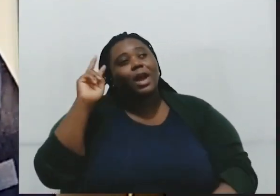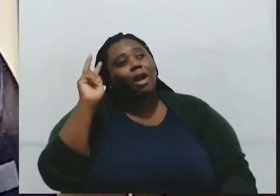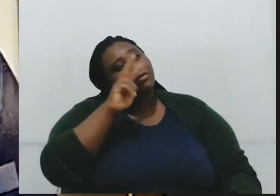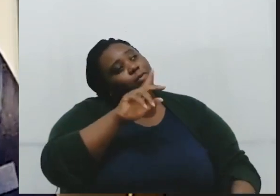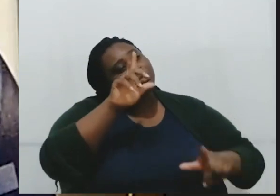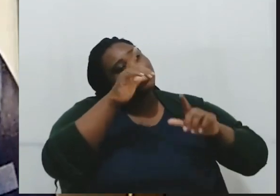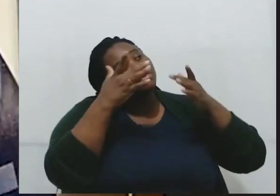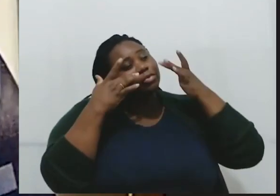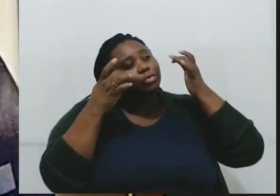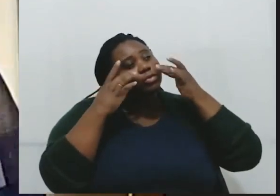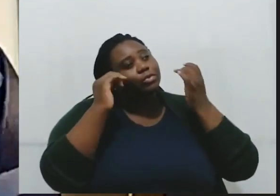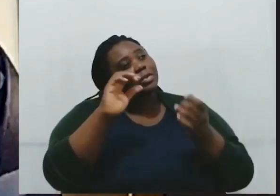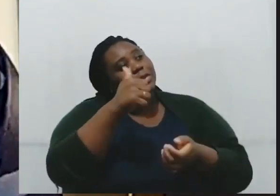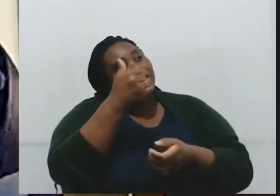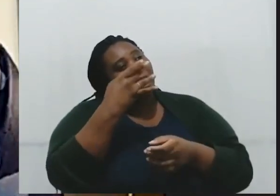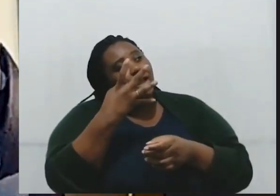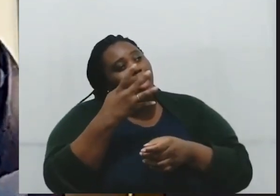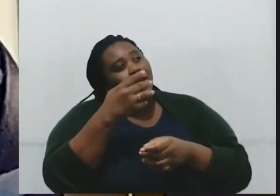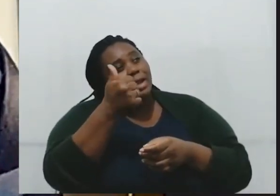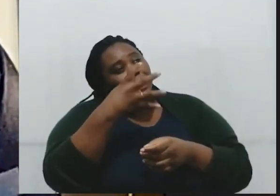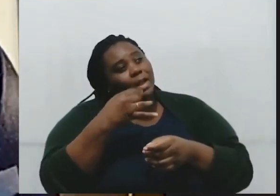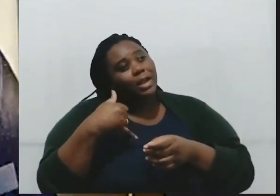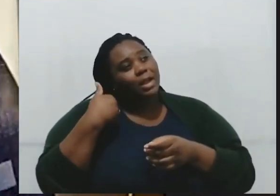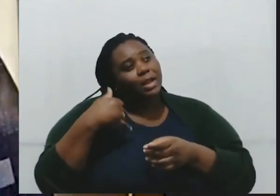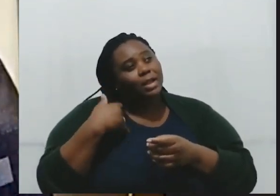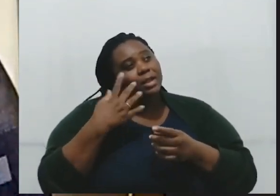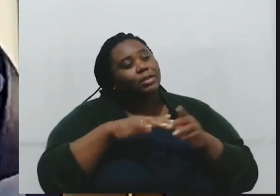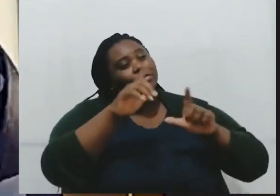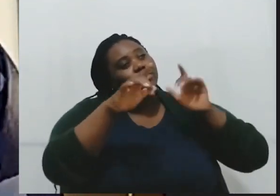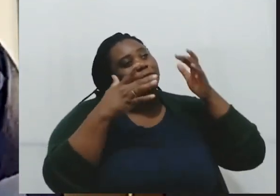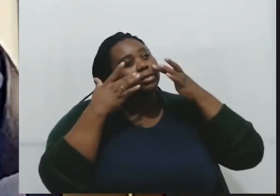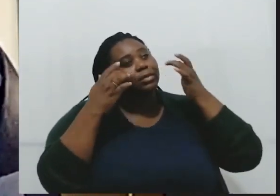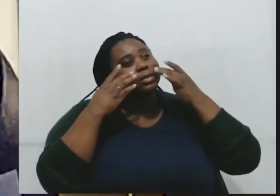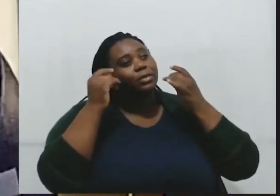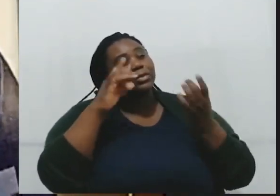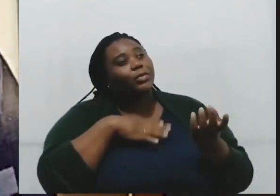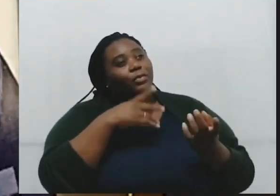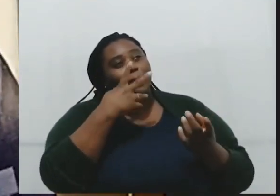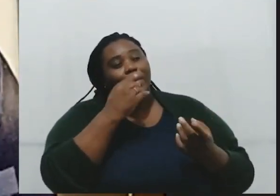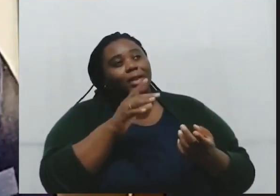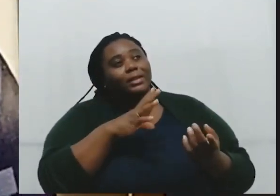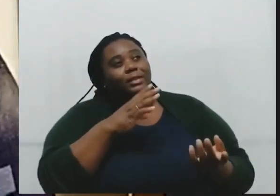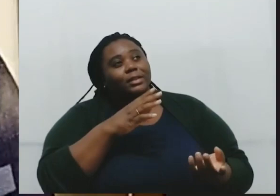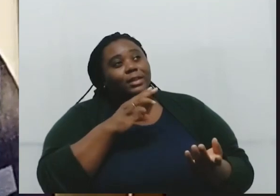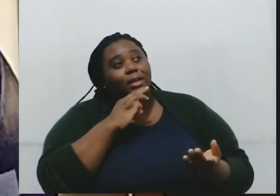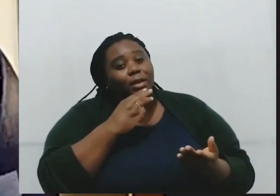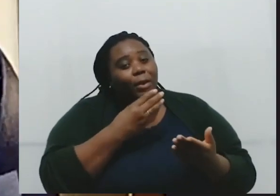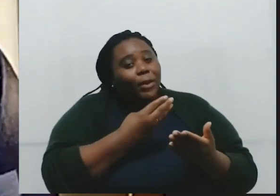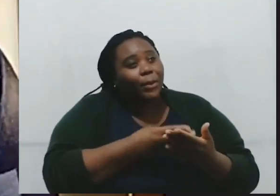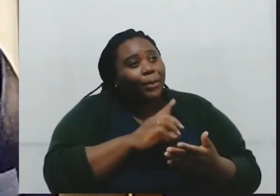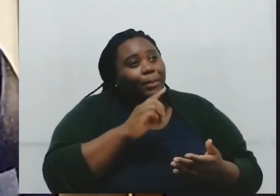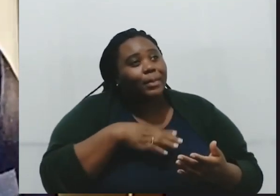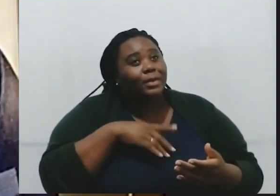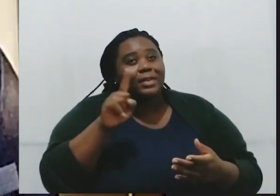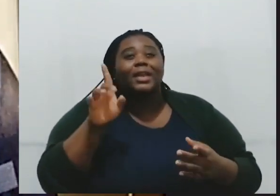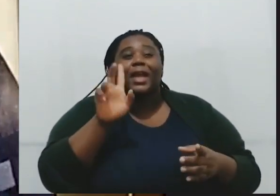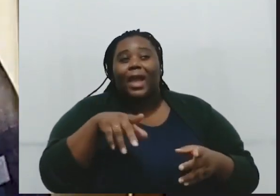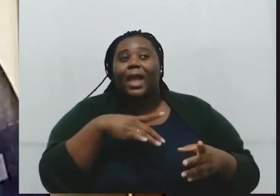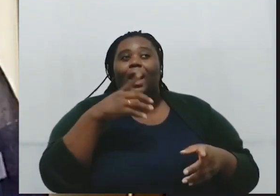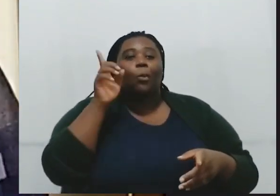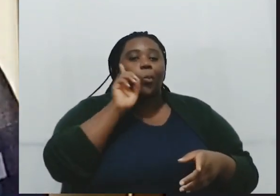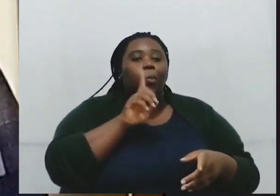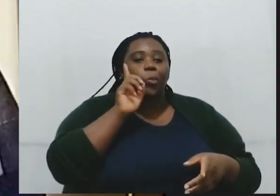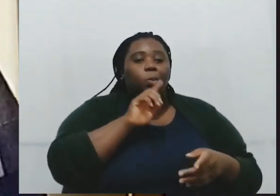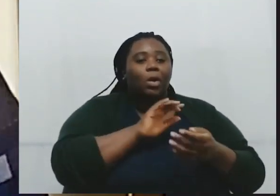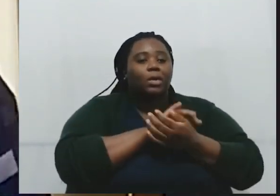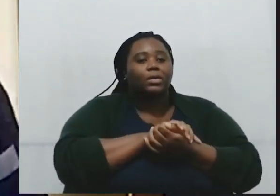o Mistério de Irma Vap, teatro besteirol americano. Essa peça originalmente é The Ridiculous Company, da Companhia Ridícula de Nova